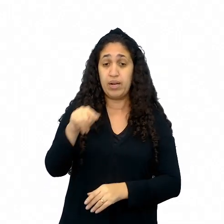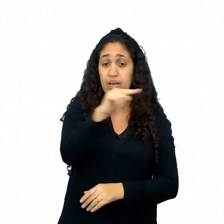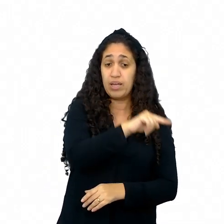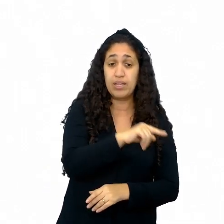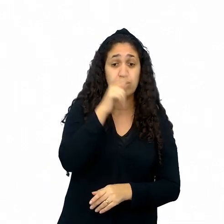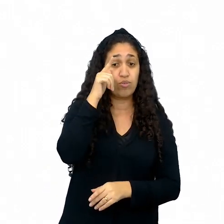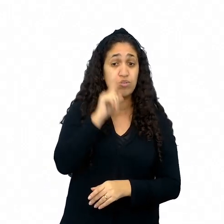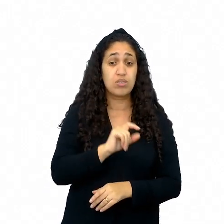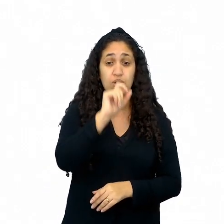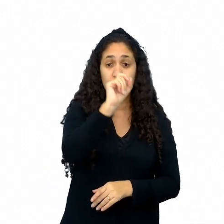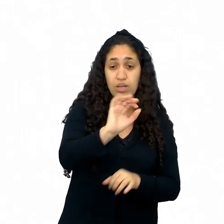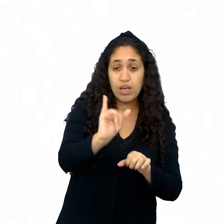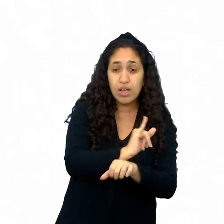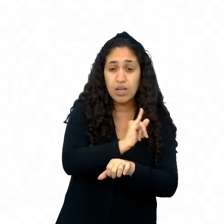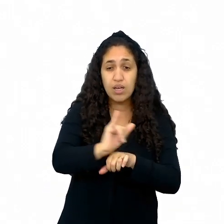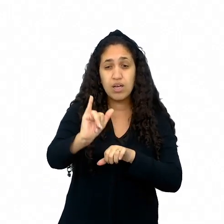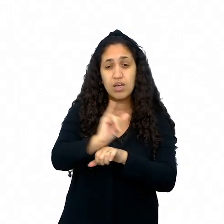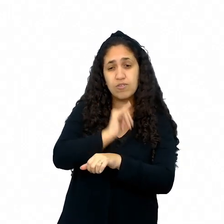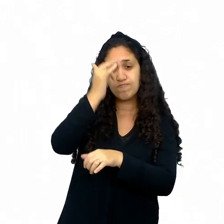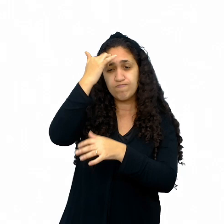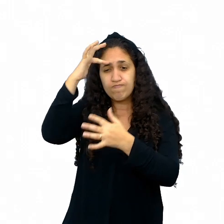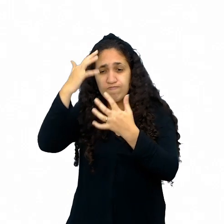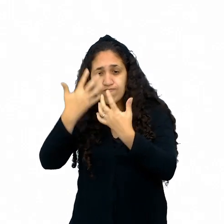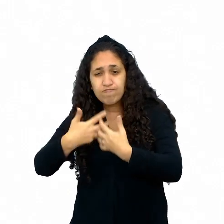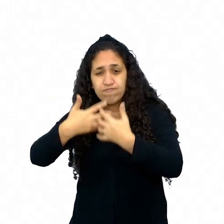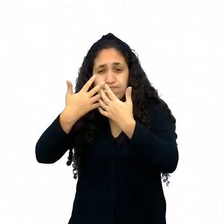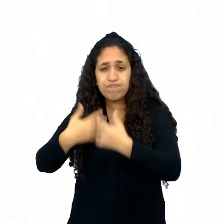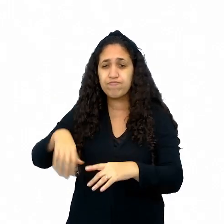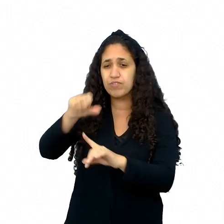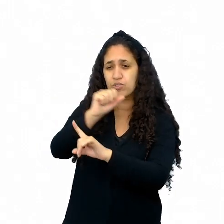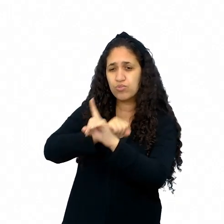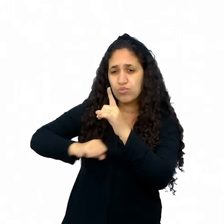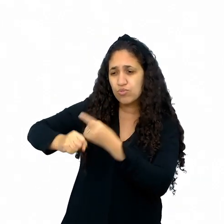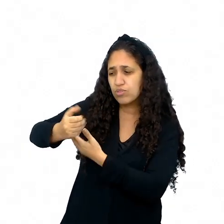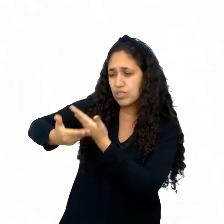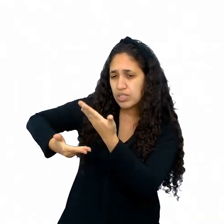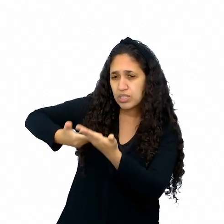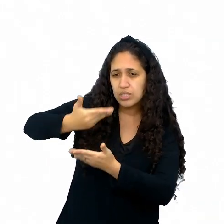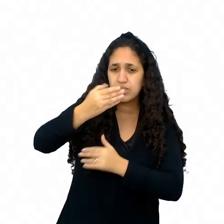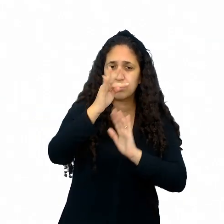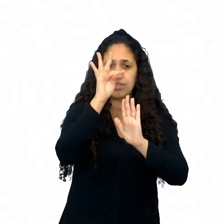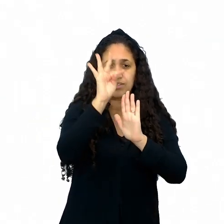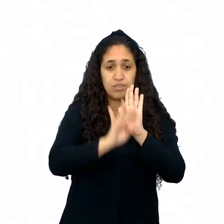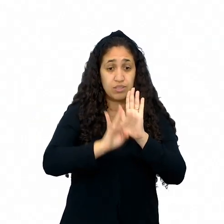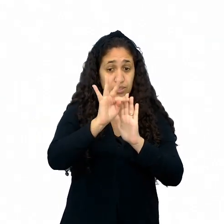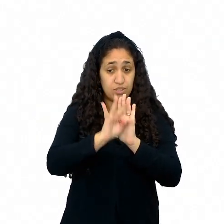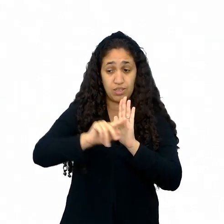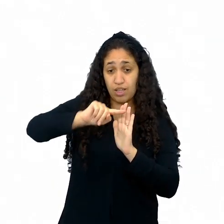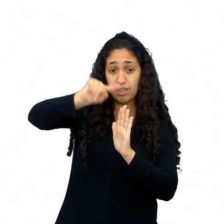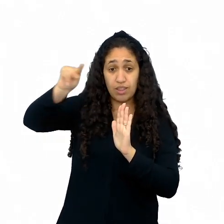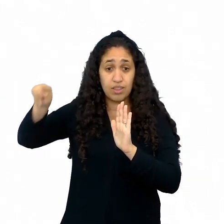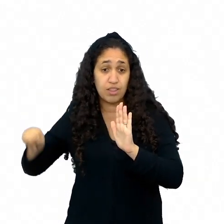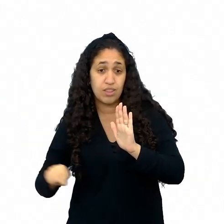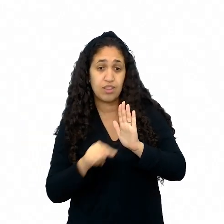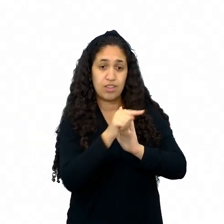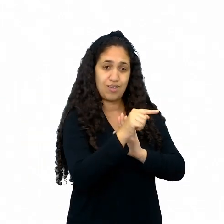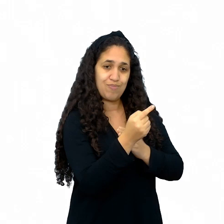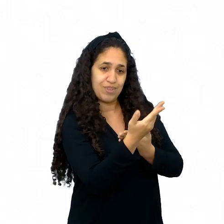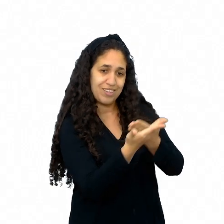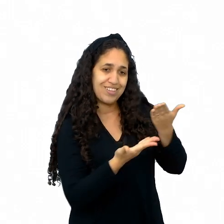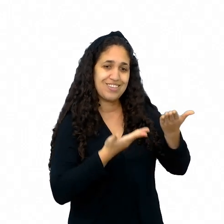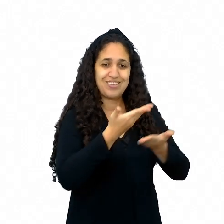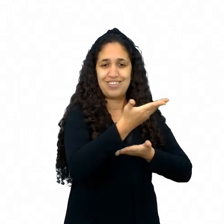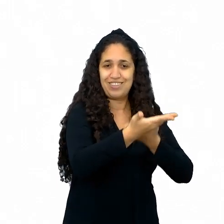aplicar estratégias cognitivas, sociointeracionais e textuais para chegar ao campo da